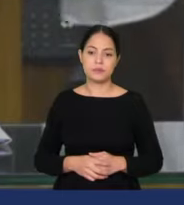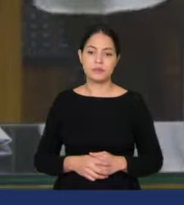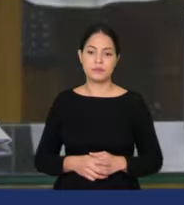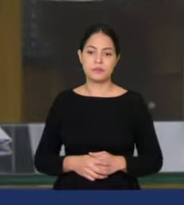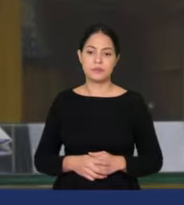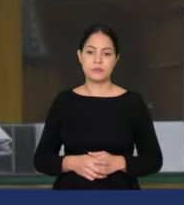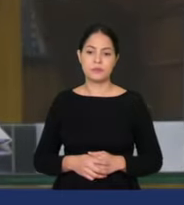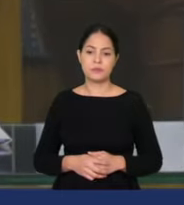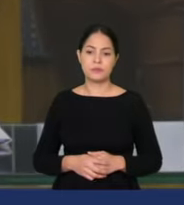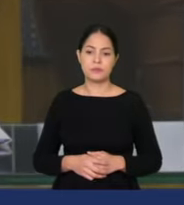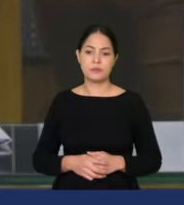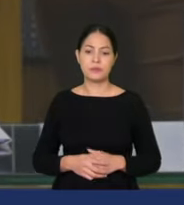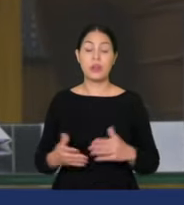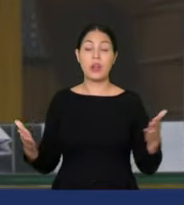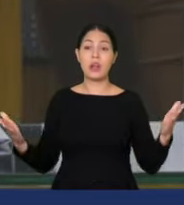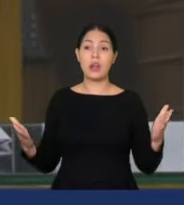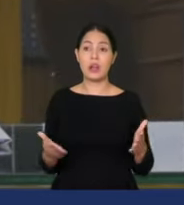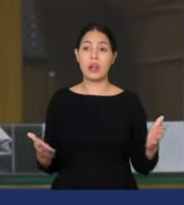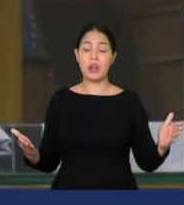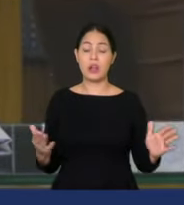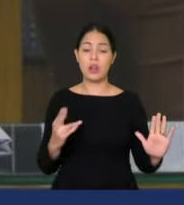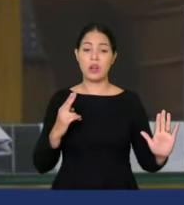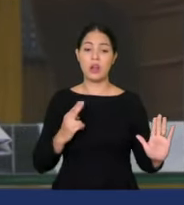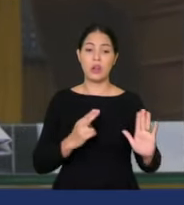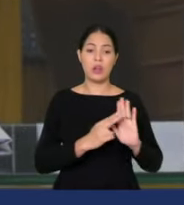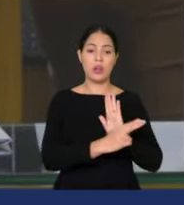Concedo a palavra ao autor do requerimento,